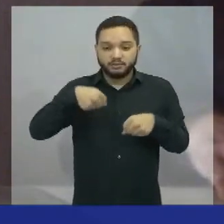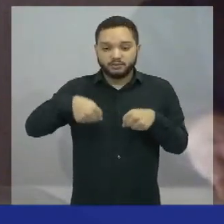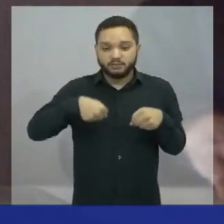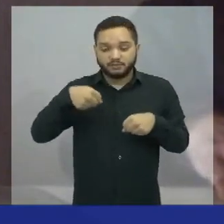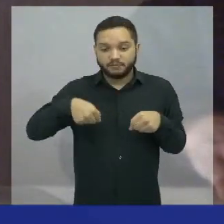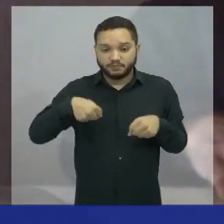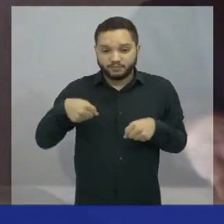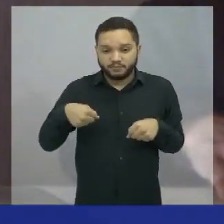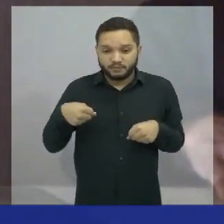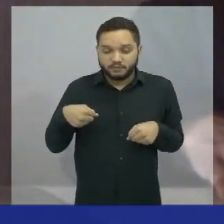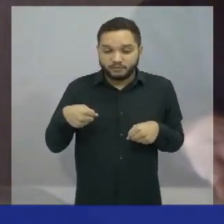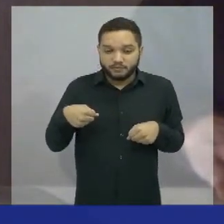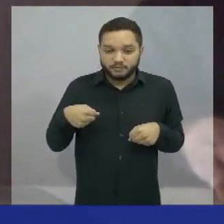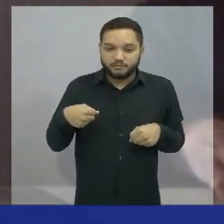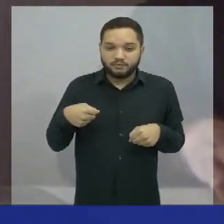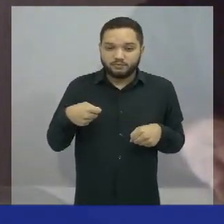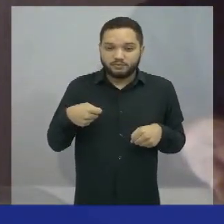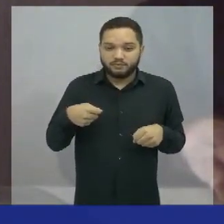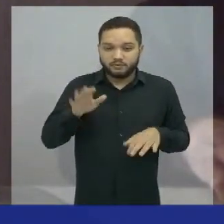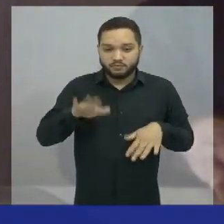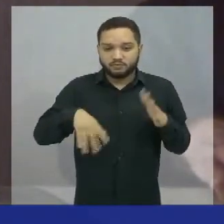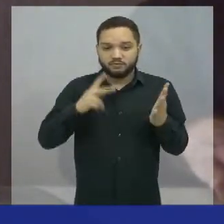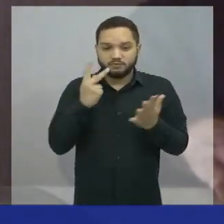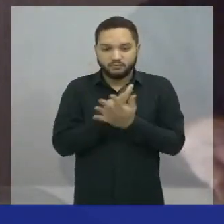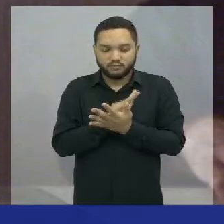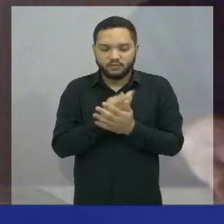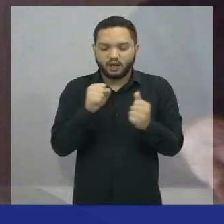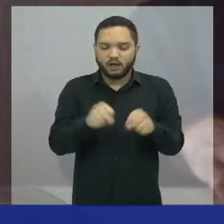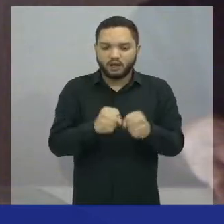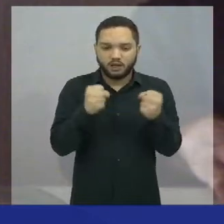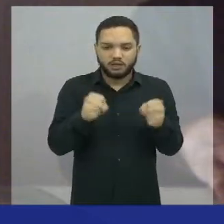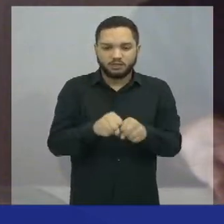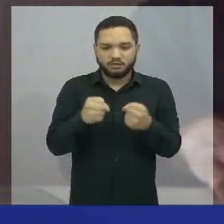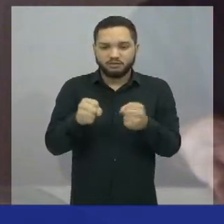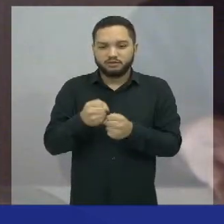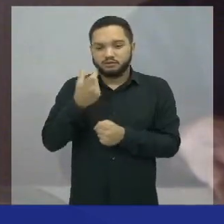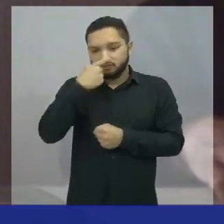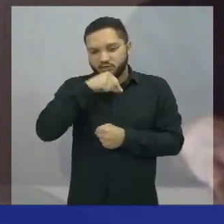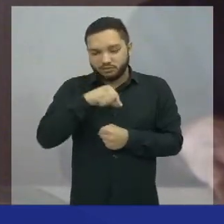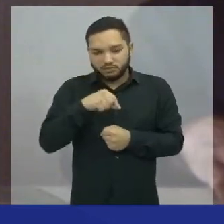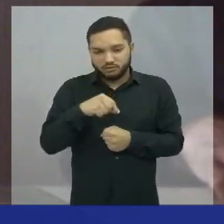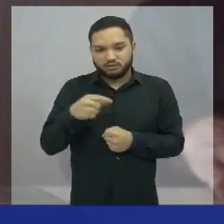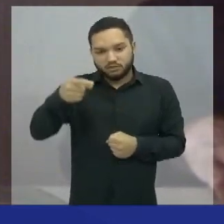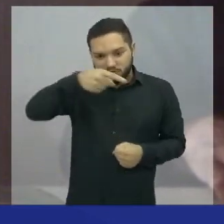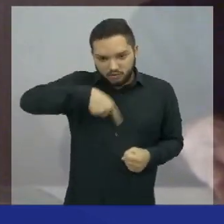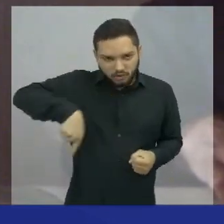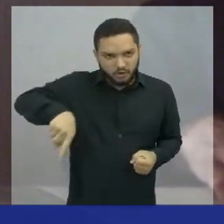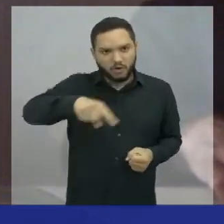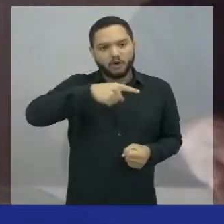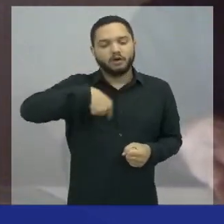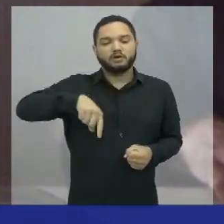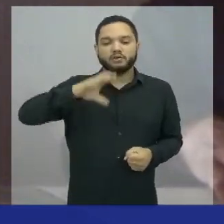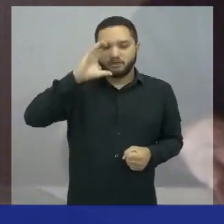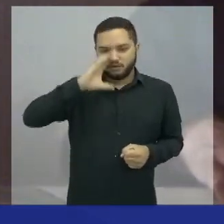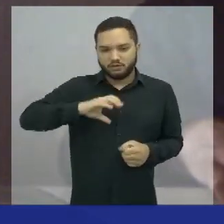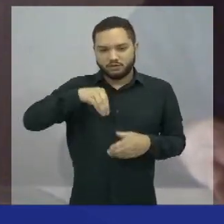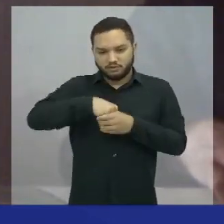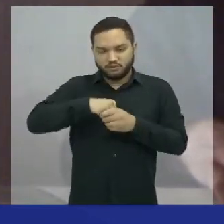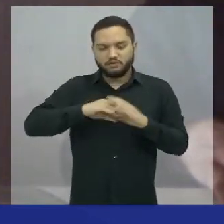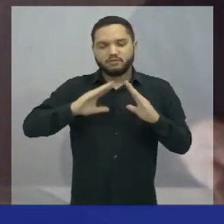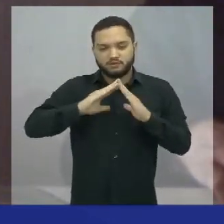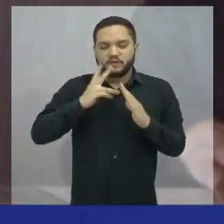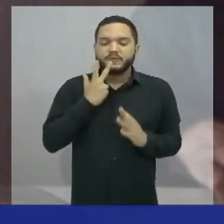estações, muitas vezes são depredadas. Por quem? Por nós, cidadãos que fazemos a